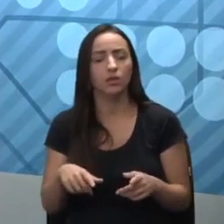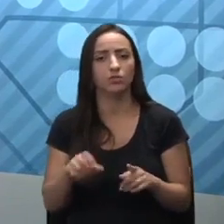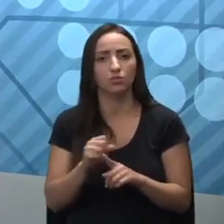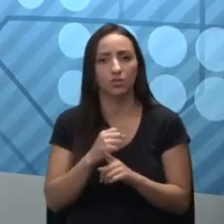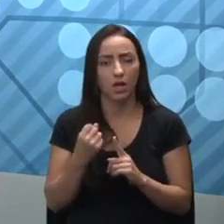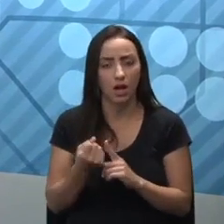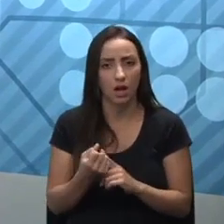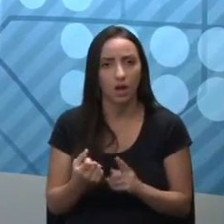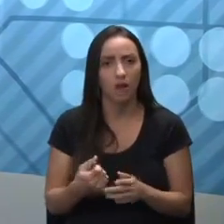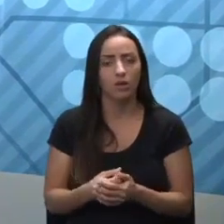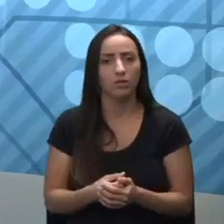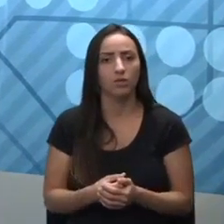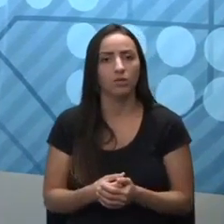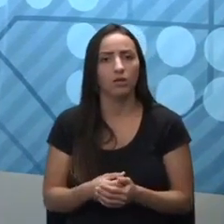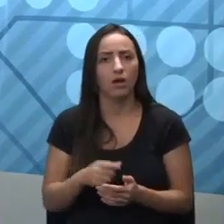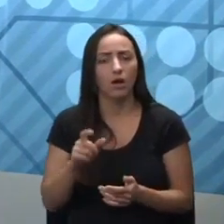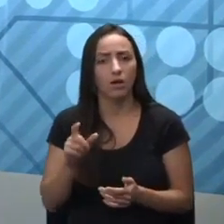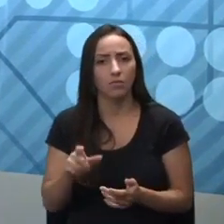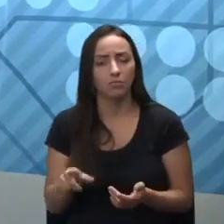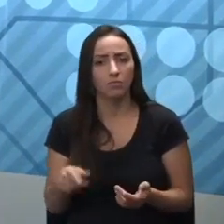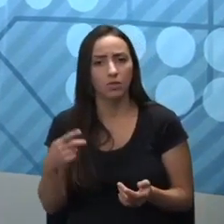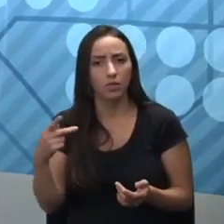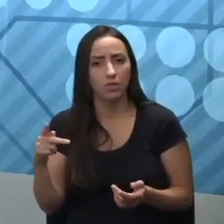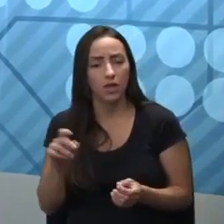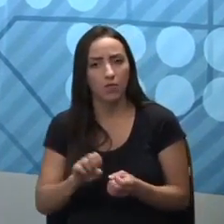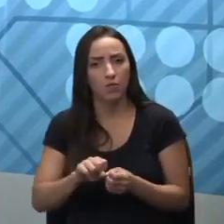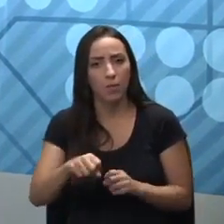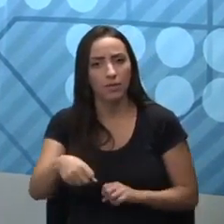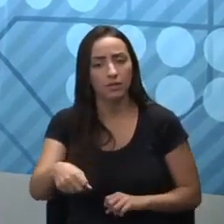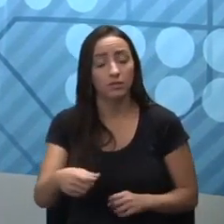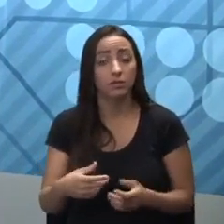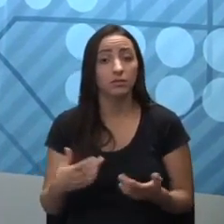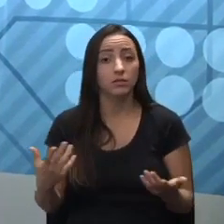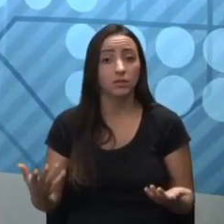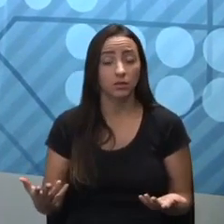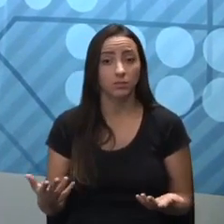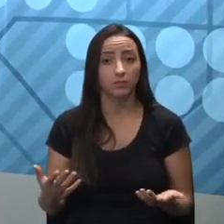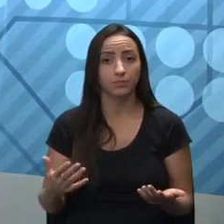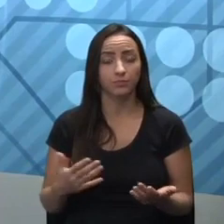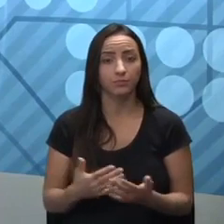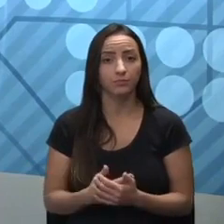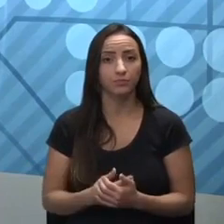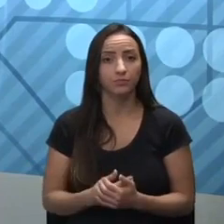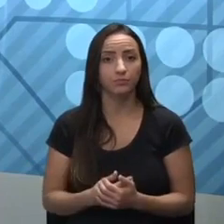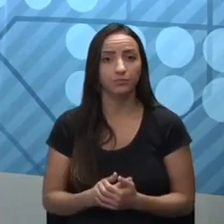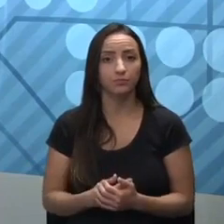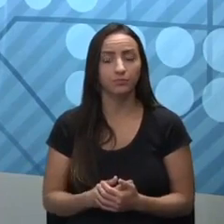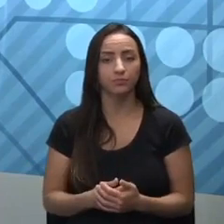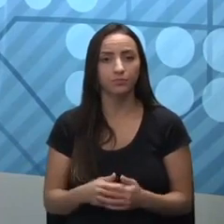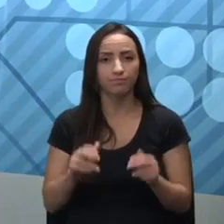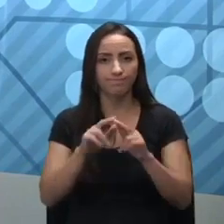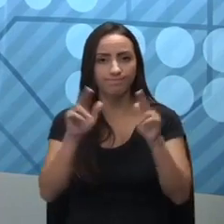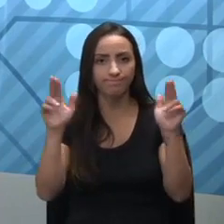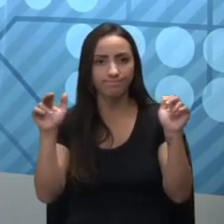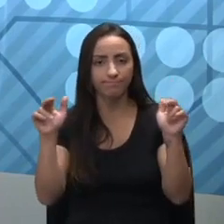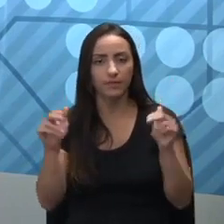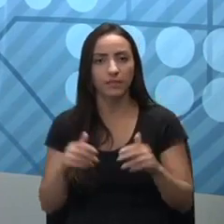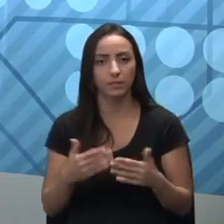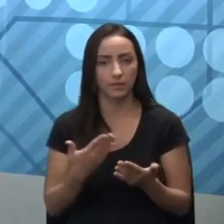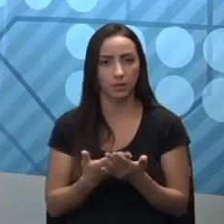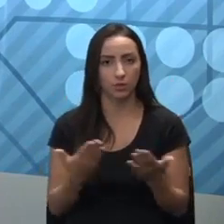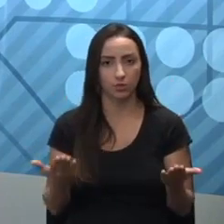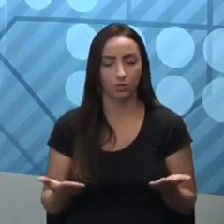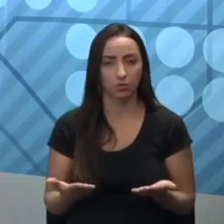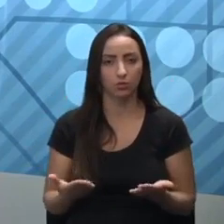constituição, a sua formação. Então vamos para os tópicos da aula